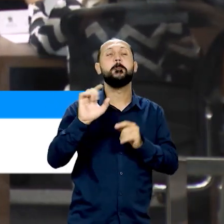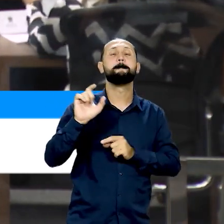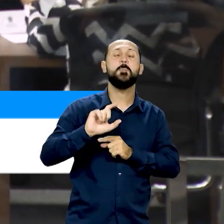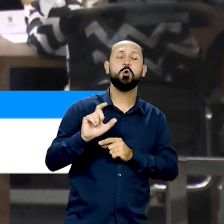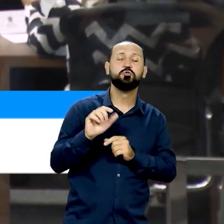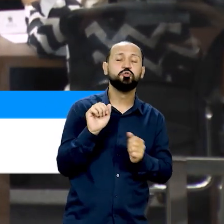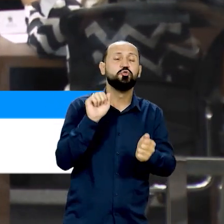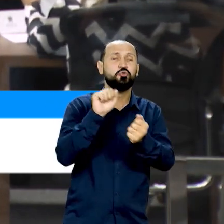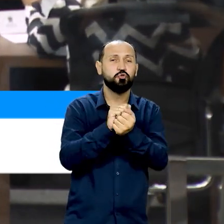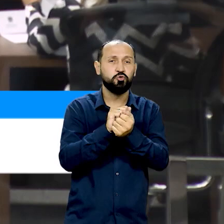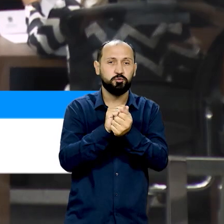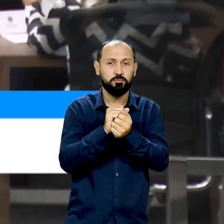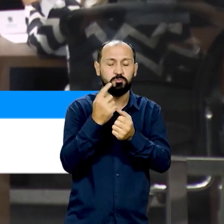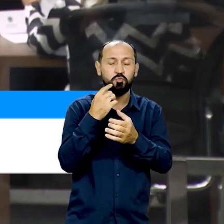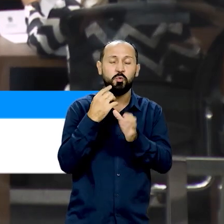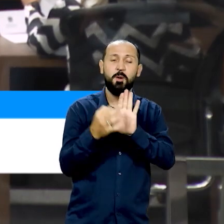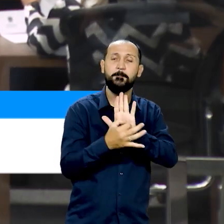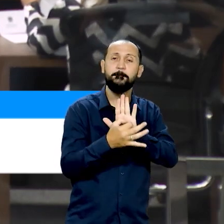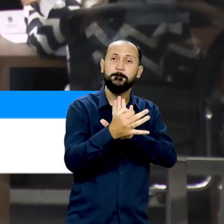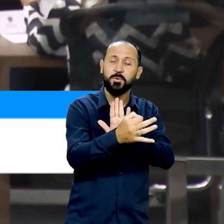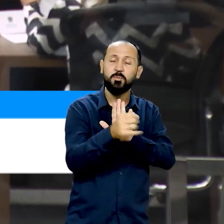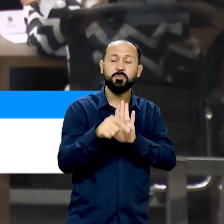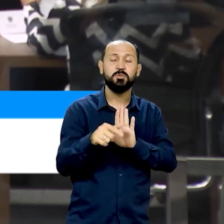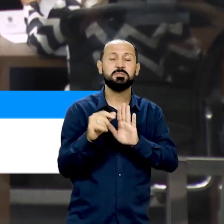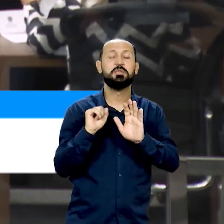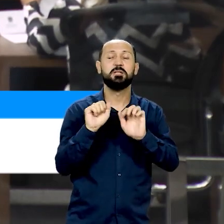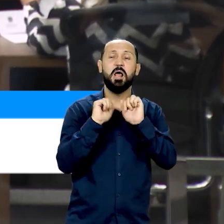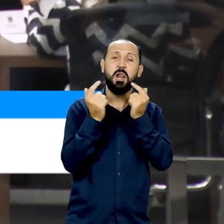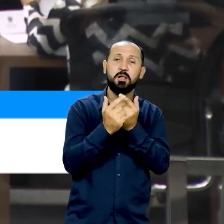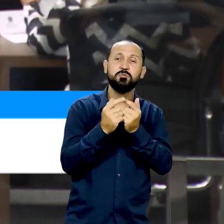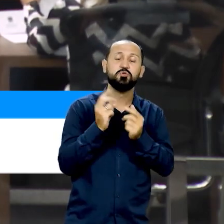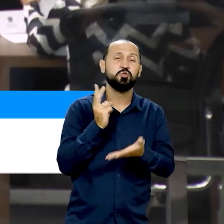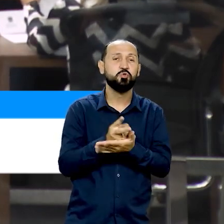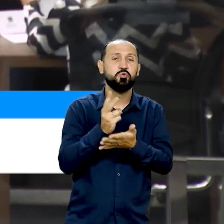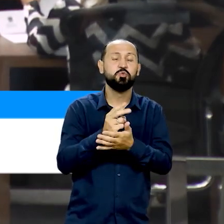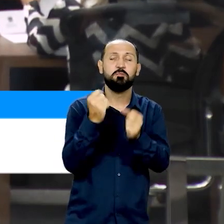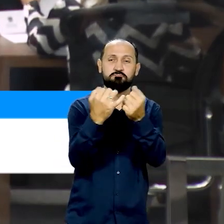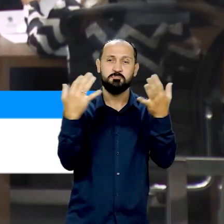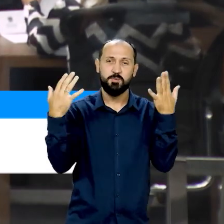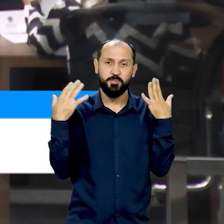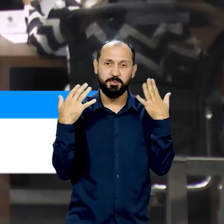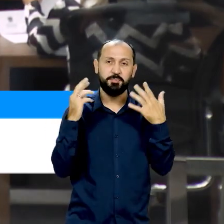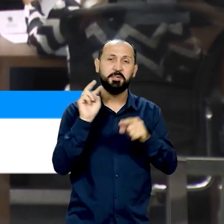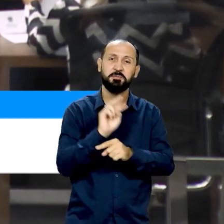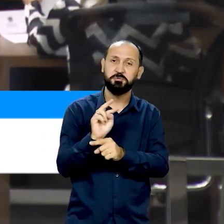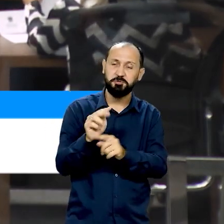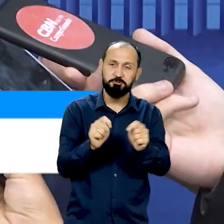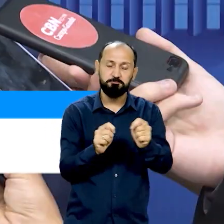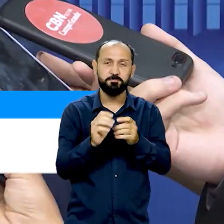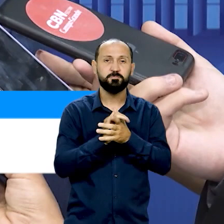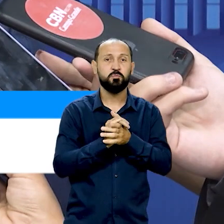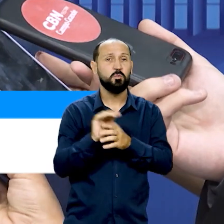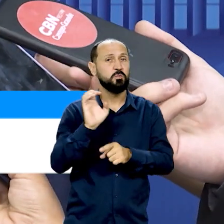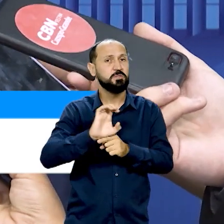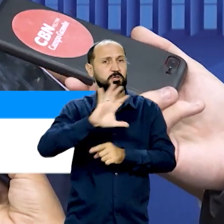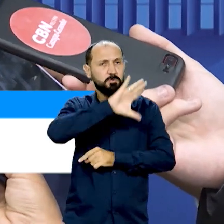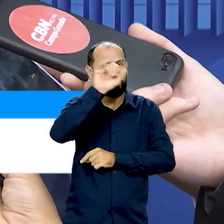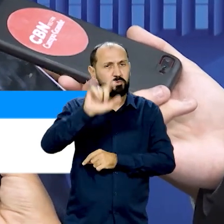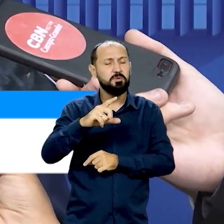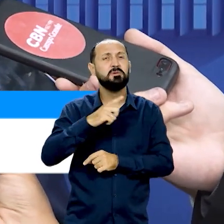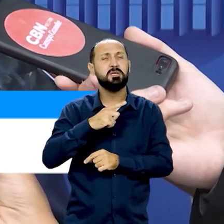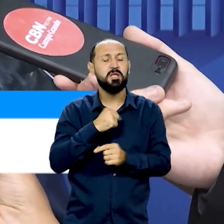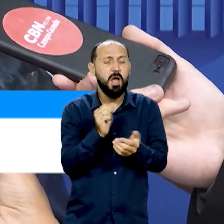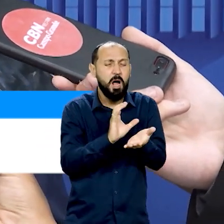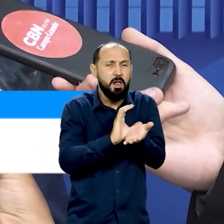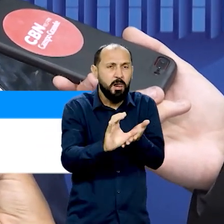de impostos com a inclusão de uma proposta da Casa de Leis de preservação do meio ambiente. O estado de Mato Grosso do